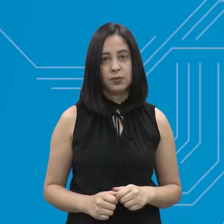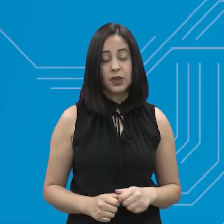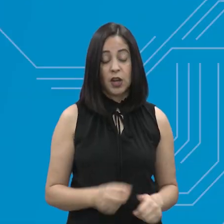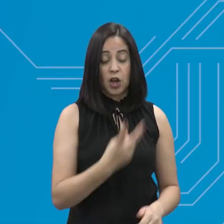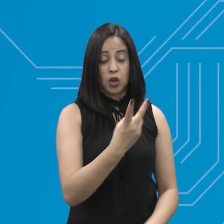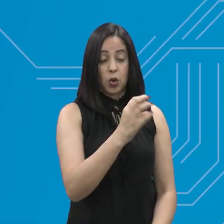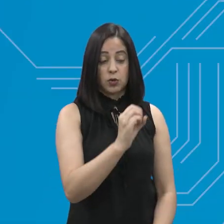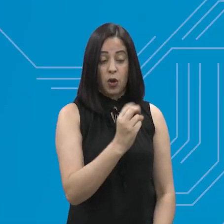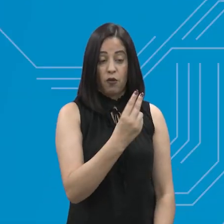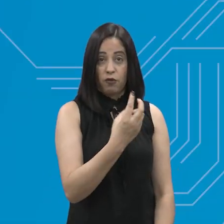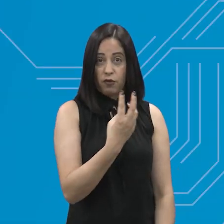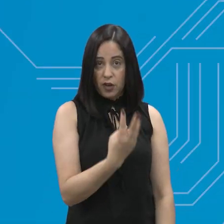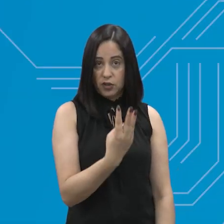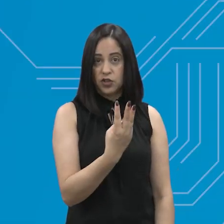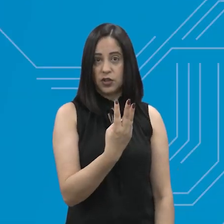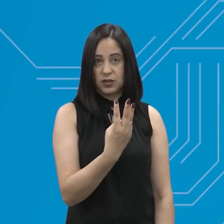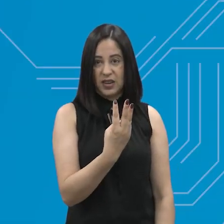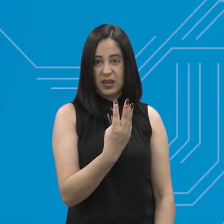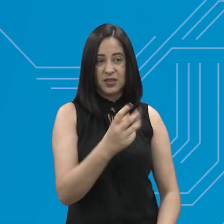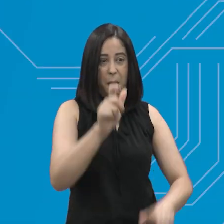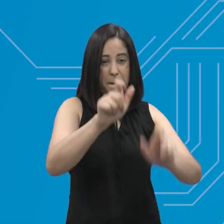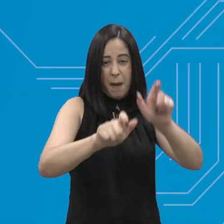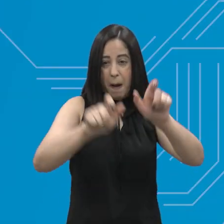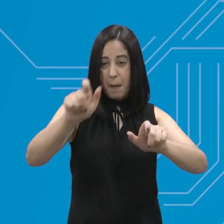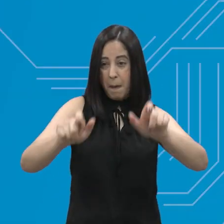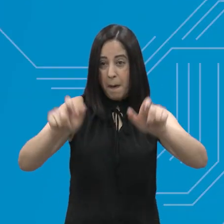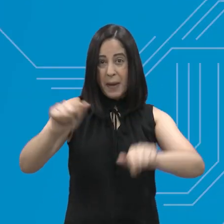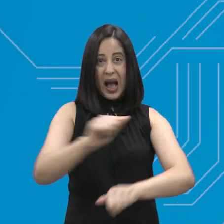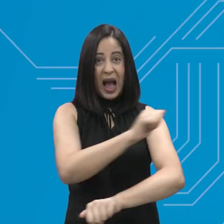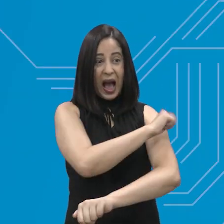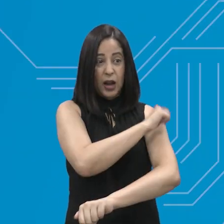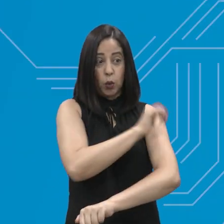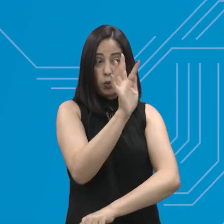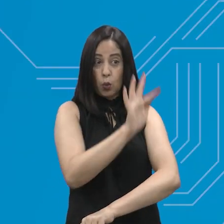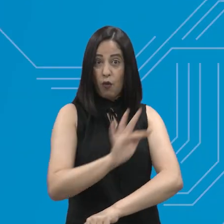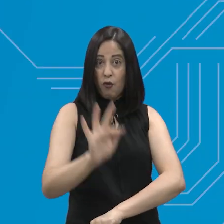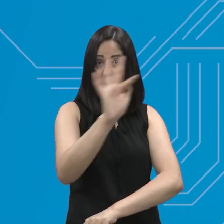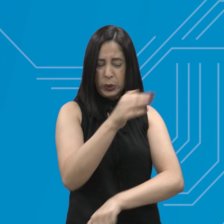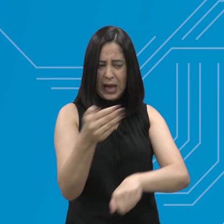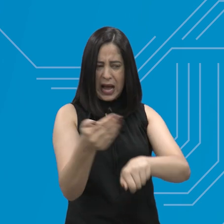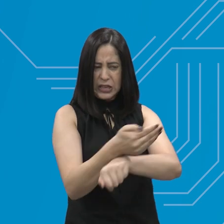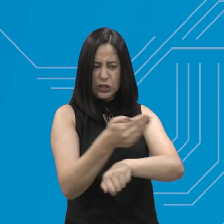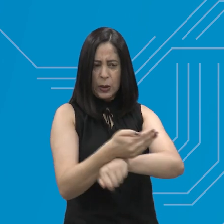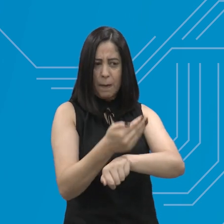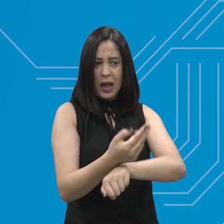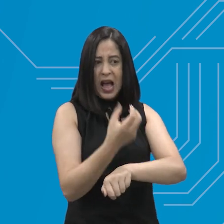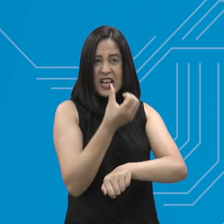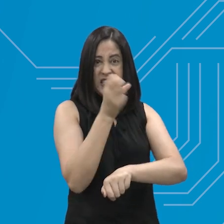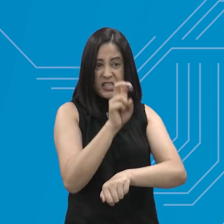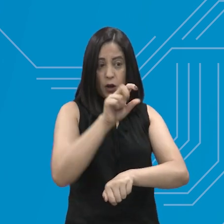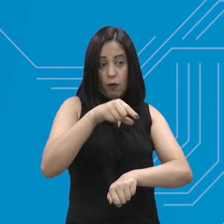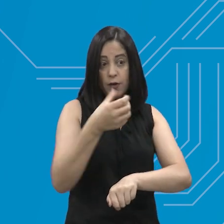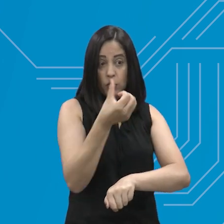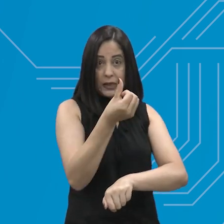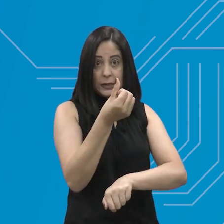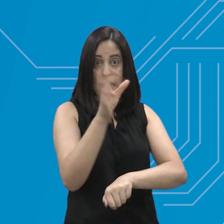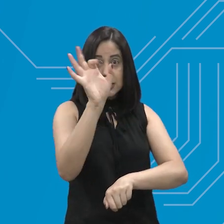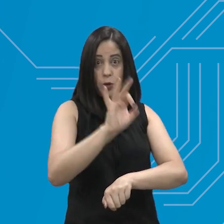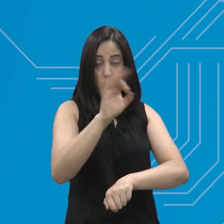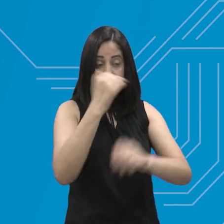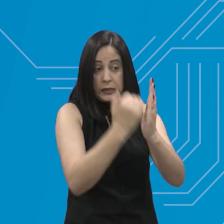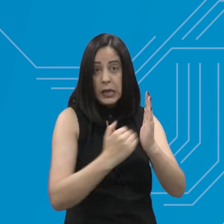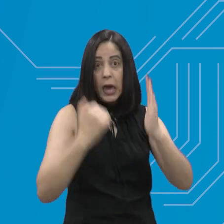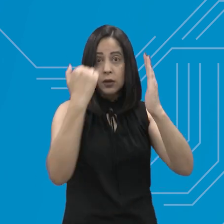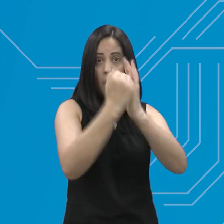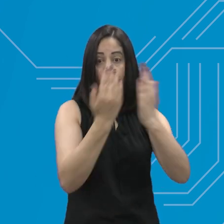Em 2023, a quantidade de estudantes do ensino superior cresceu 5,6%, isso